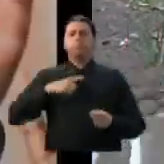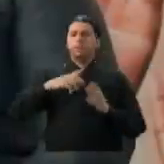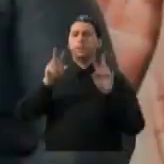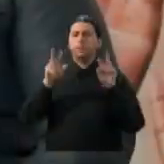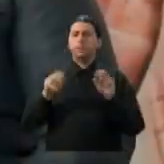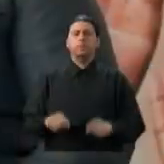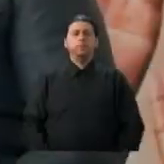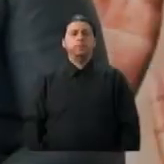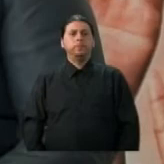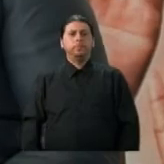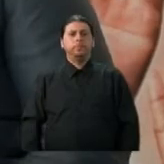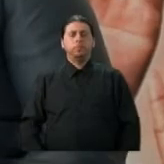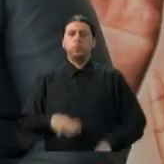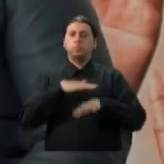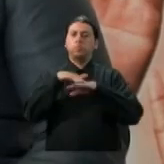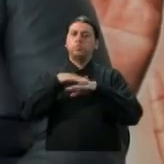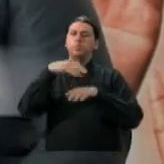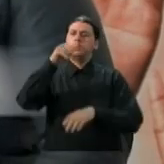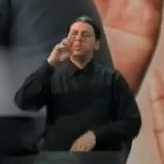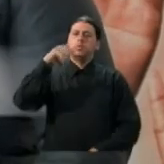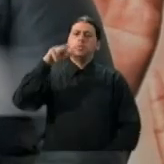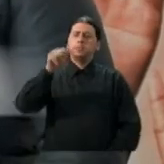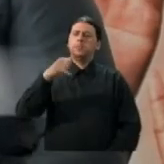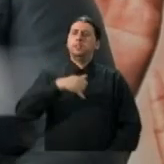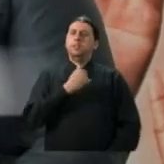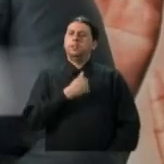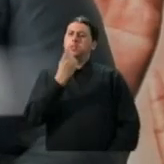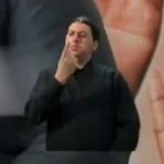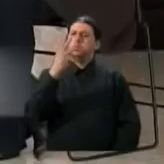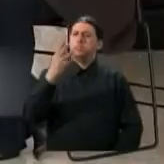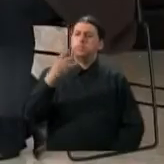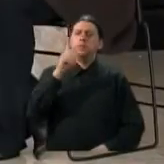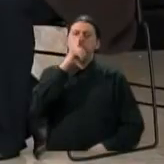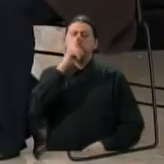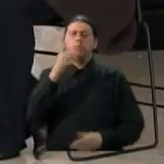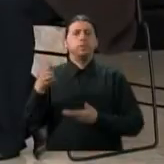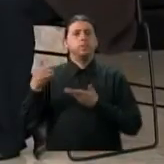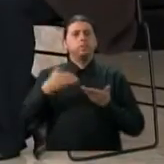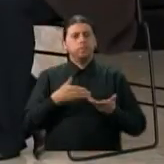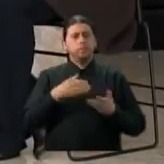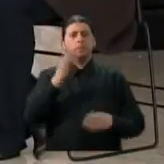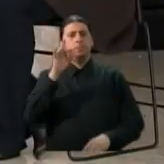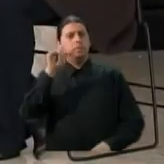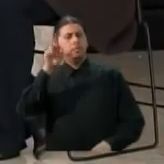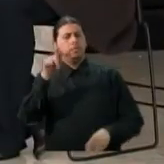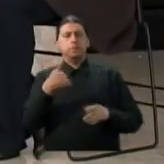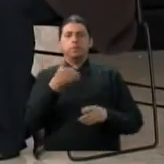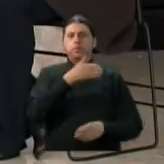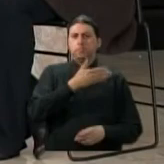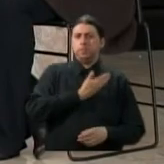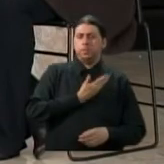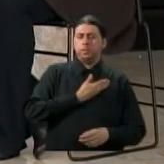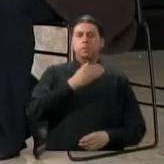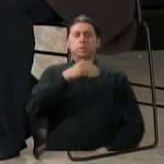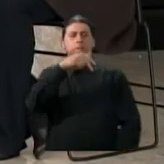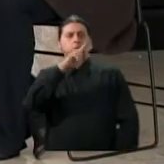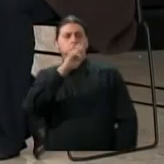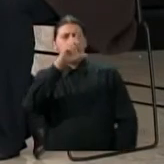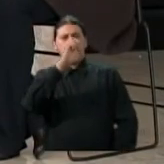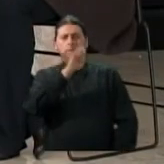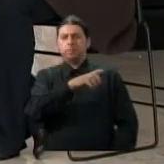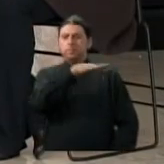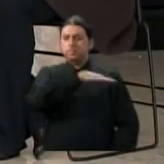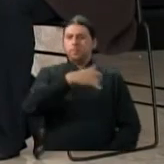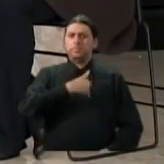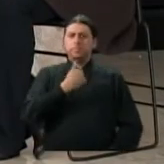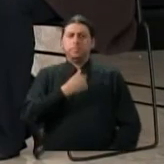tema. E nós vamos conversar com a Mariana, de 13 anos, que trouxe a mãe dela, a Tamara, e também a amiga Nicole, também de 13 anos. E aqui